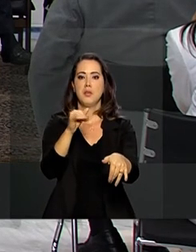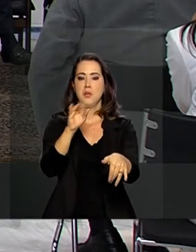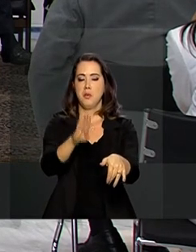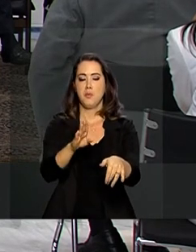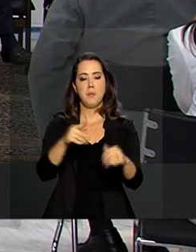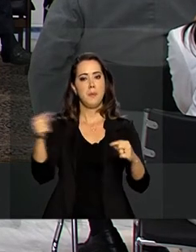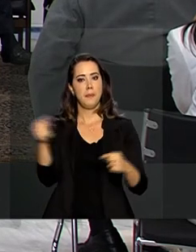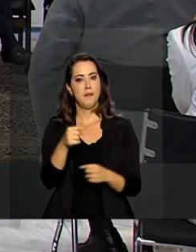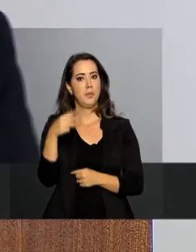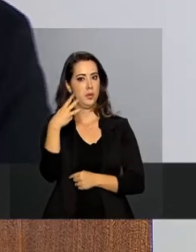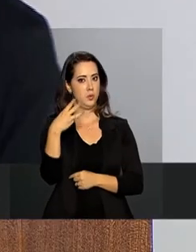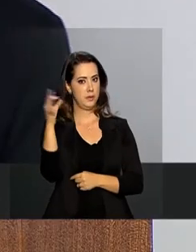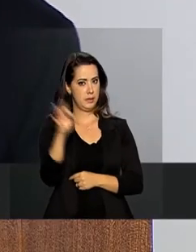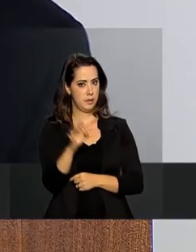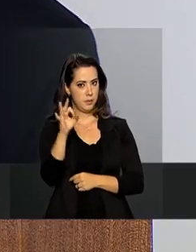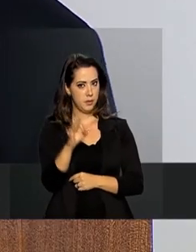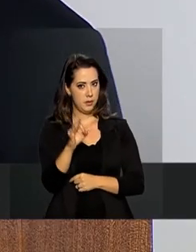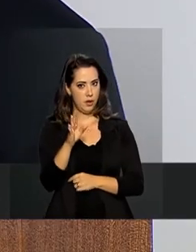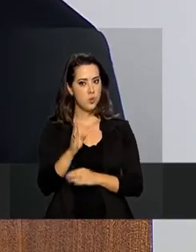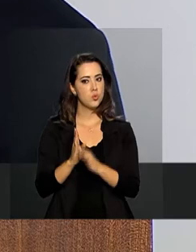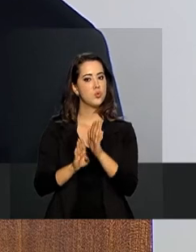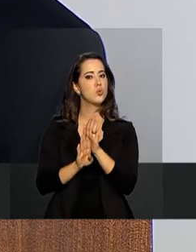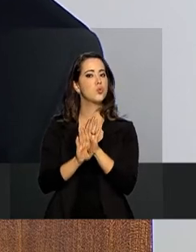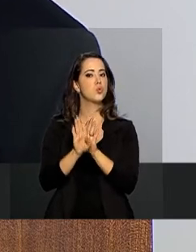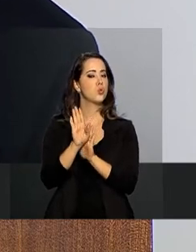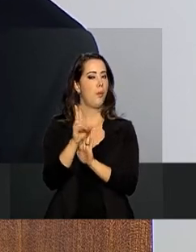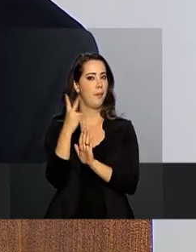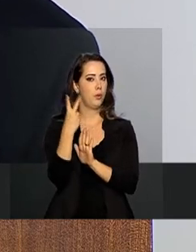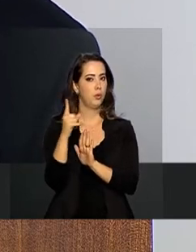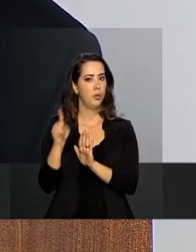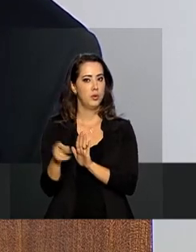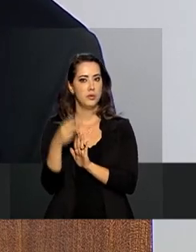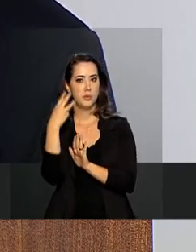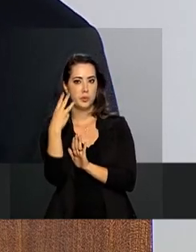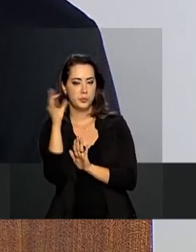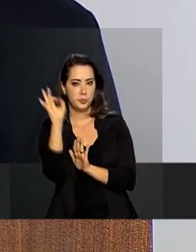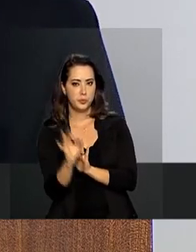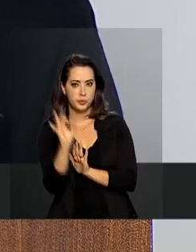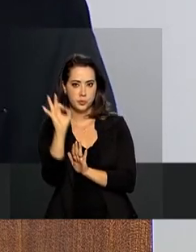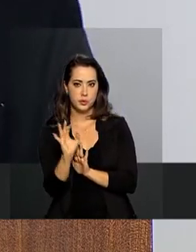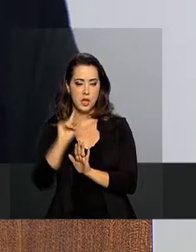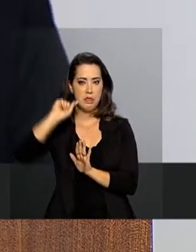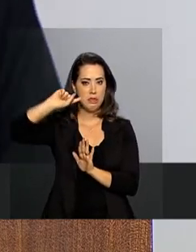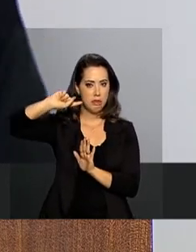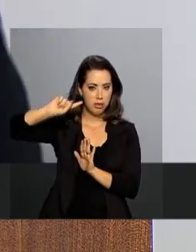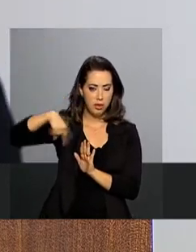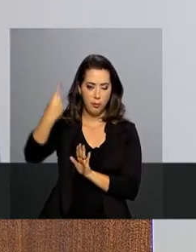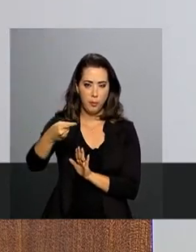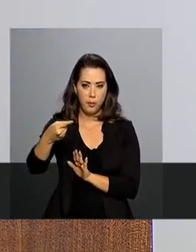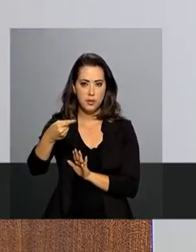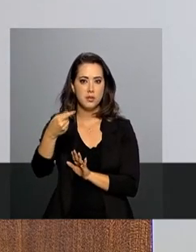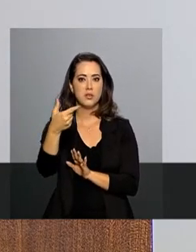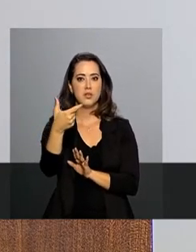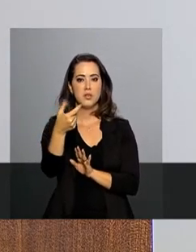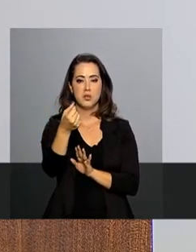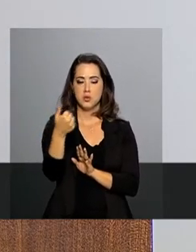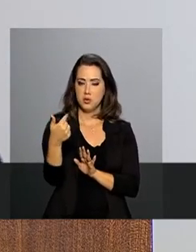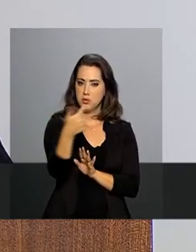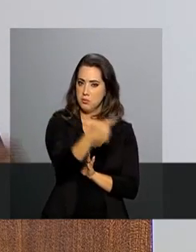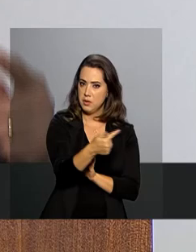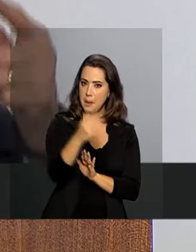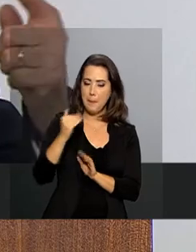menos 3% ou seja avançamos 2.3 por cento depois no final de 2017